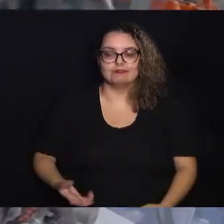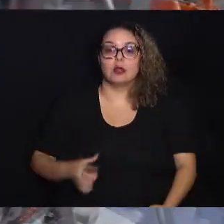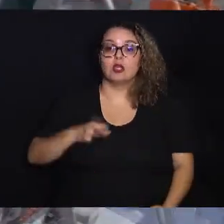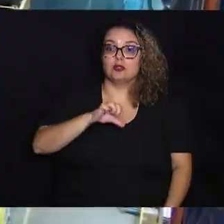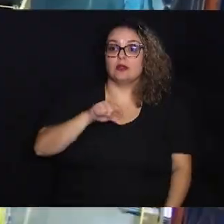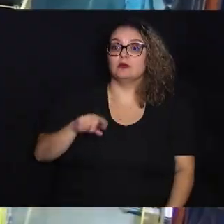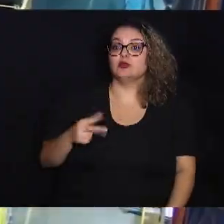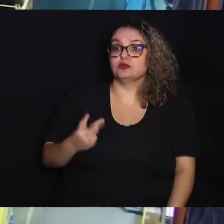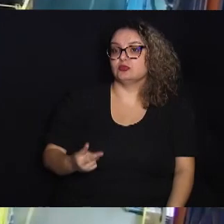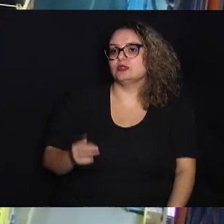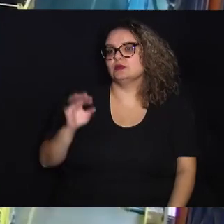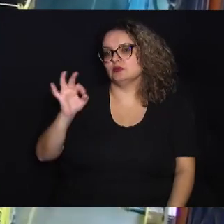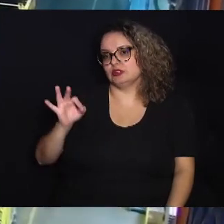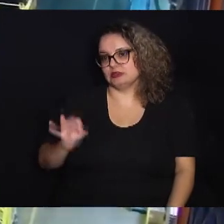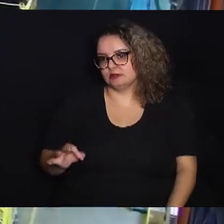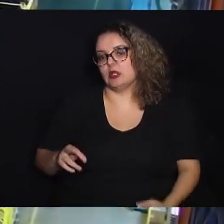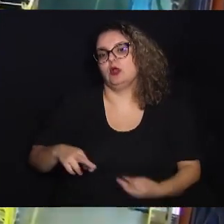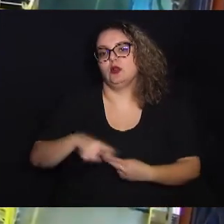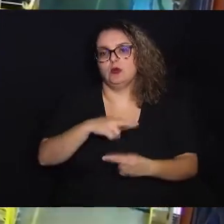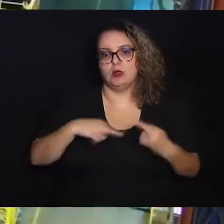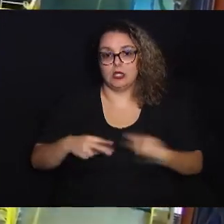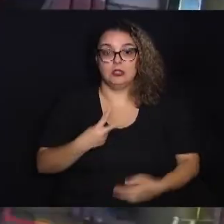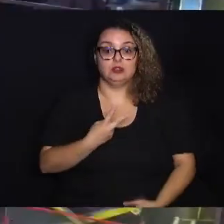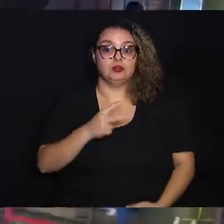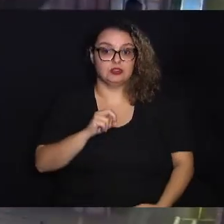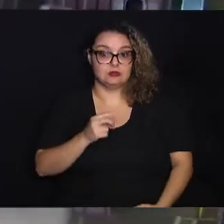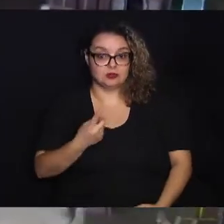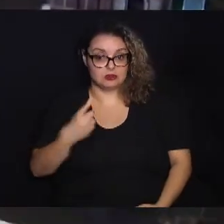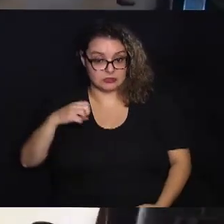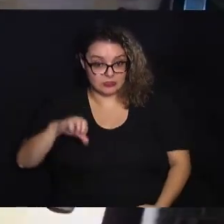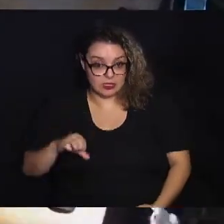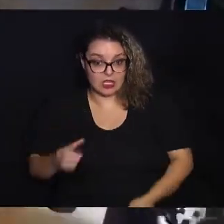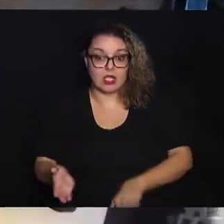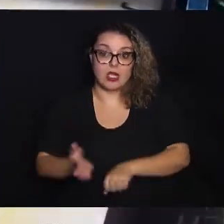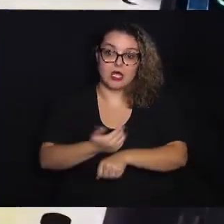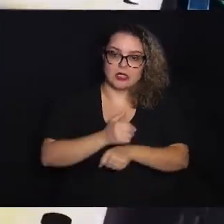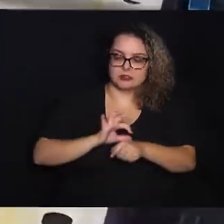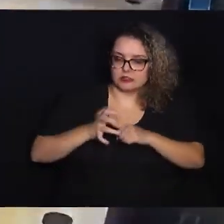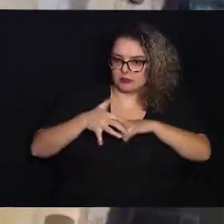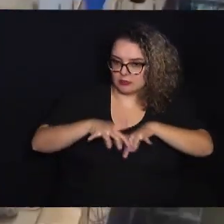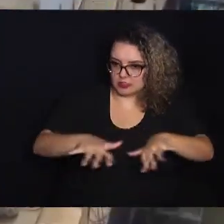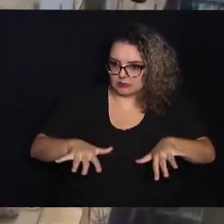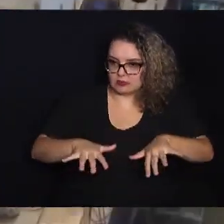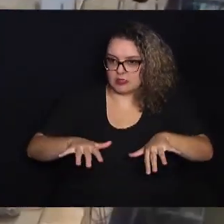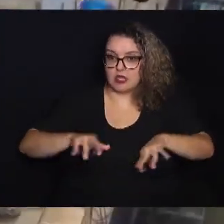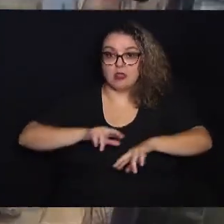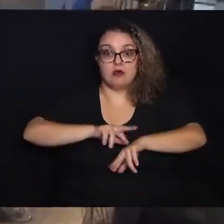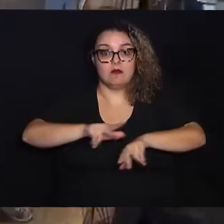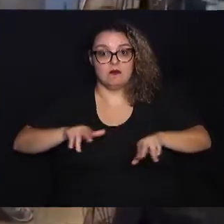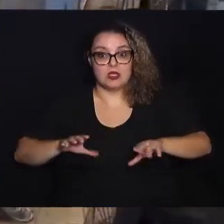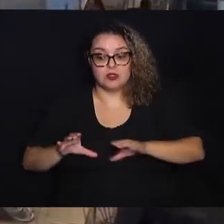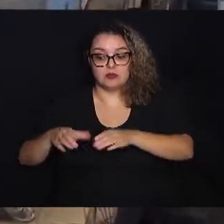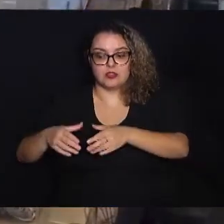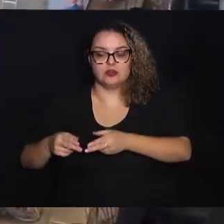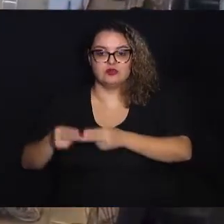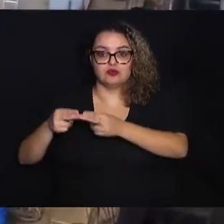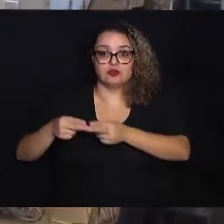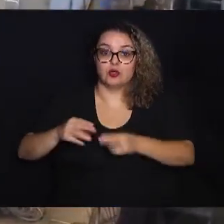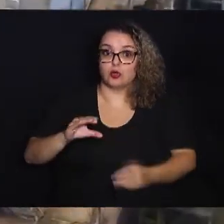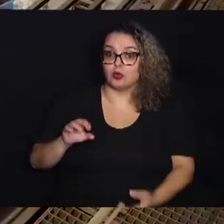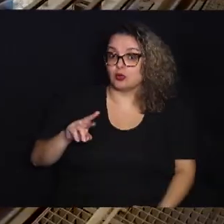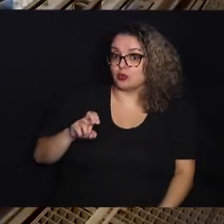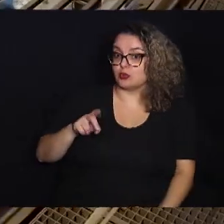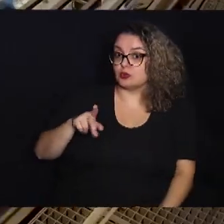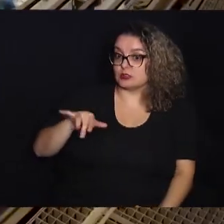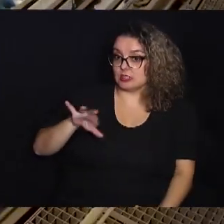um aumento de 9,2% em relação a 2019, antes da pandemia. Muitas companhias de